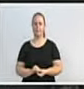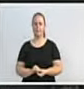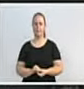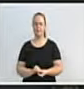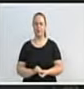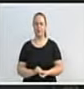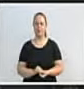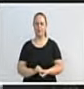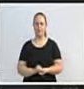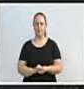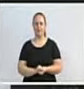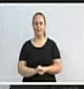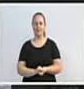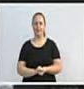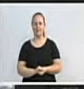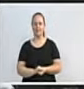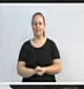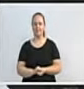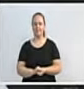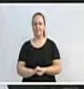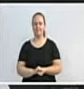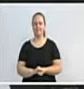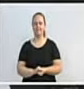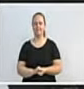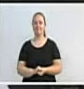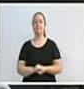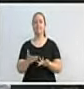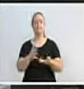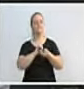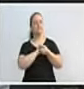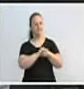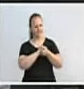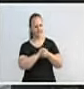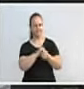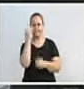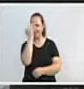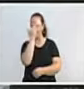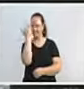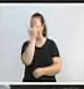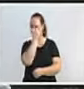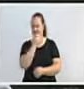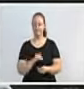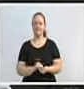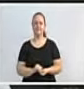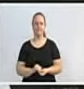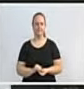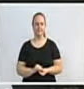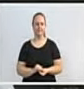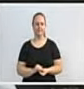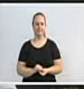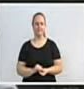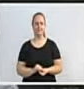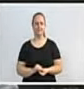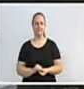Quero cumprimentar o nosso nobre vereador, Célio Dias, e dizer que essa campanha foi muito bom.